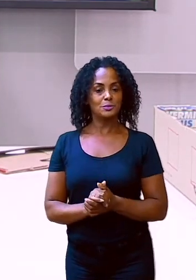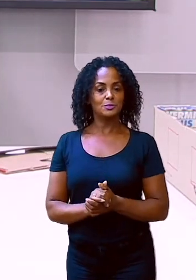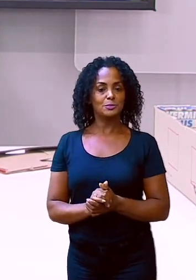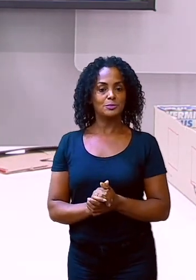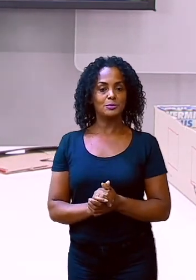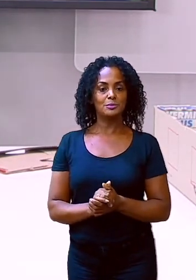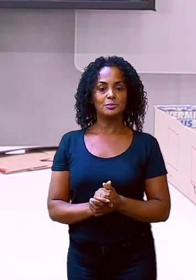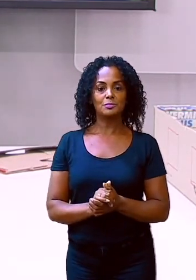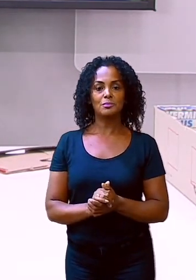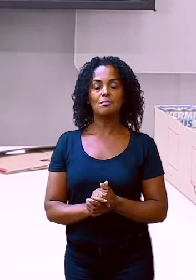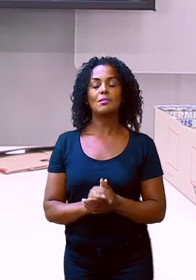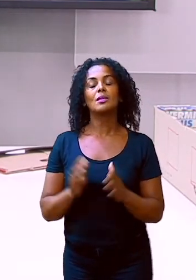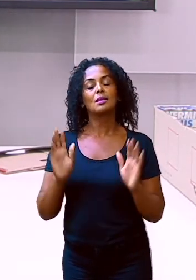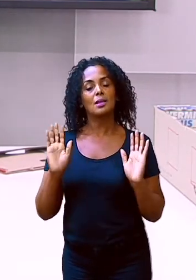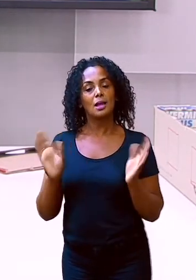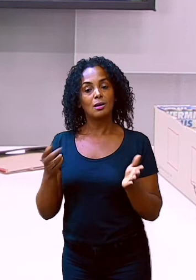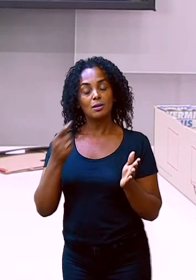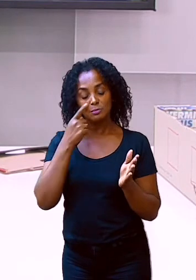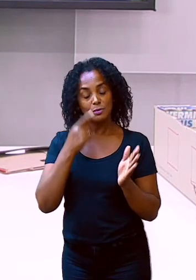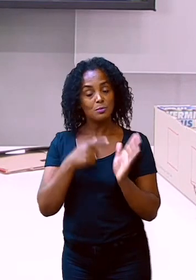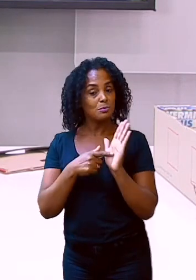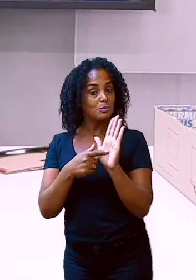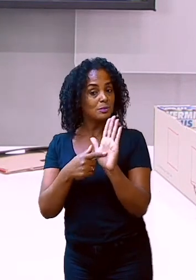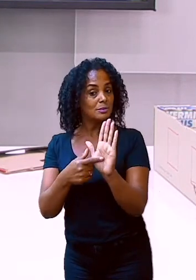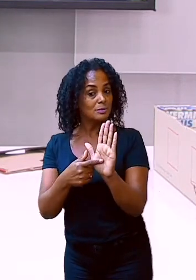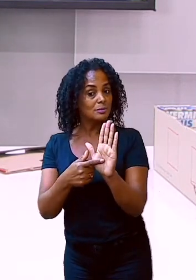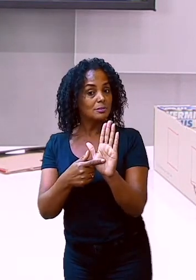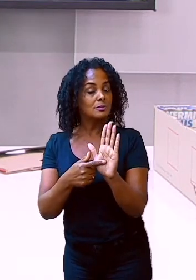Então eu irei utilizar essas caixinhas